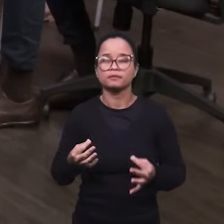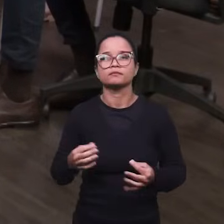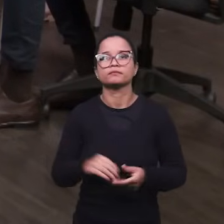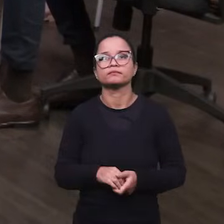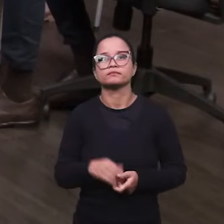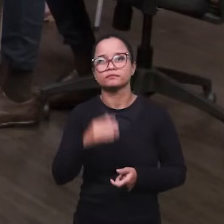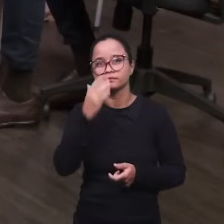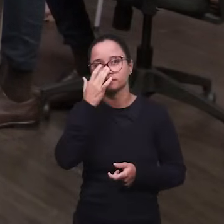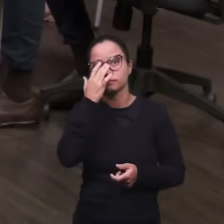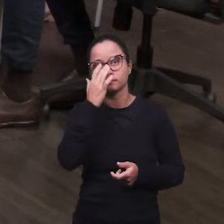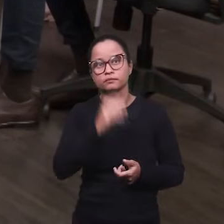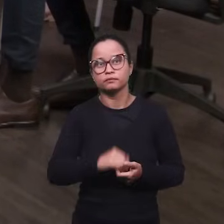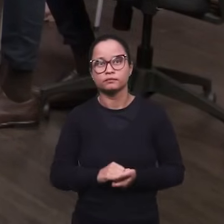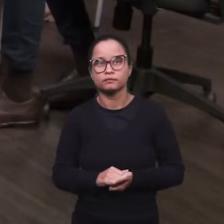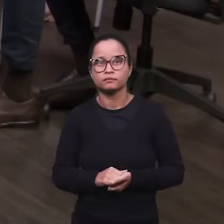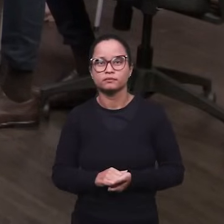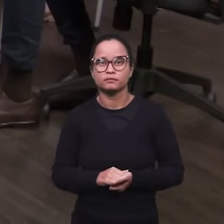alertado